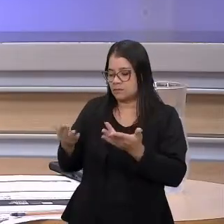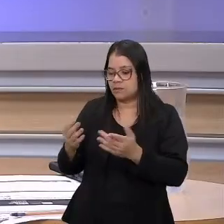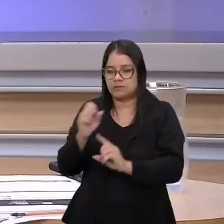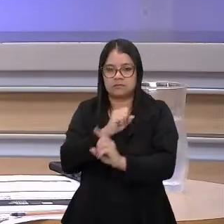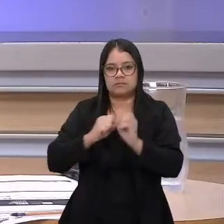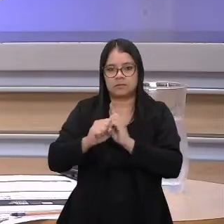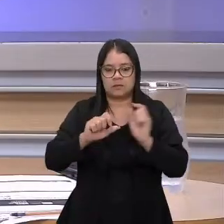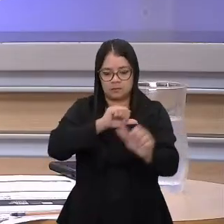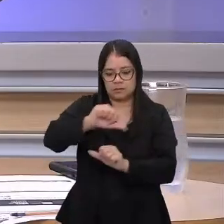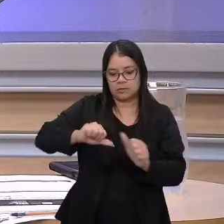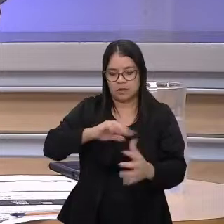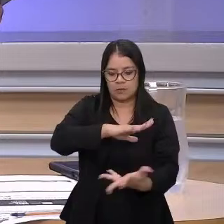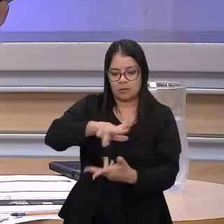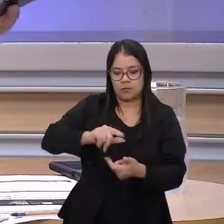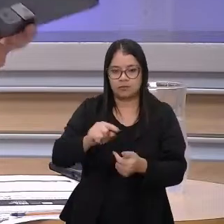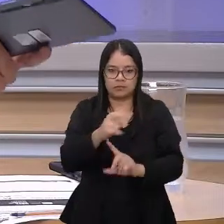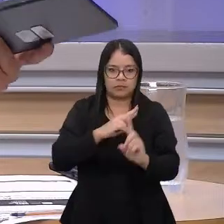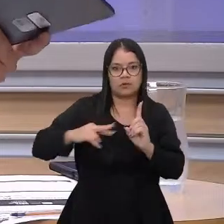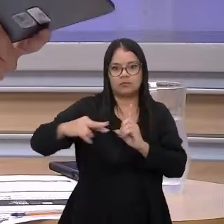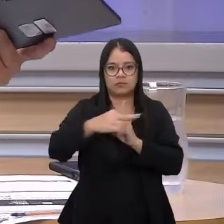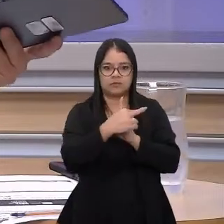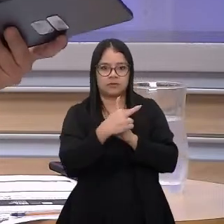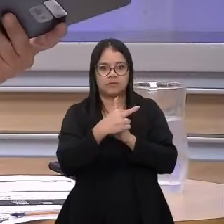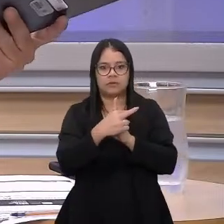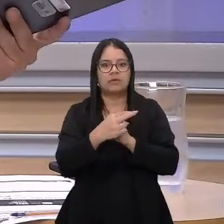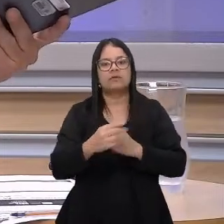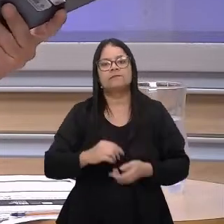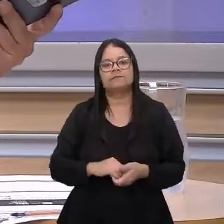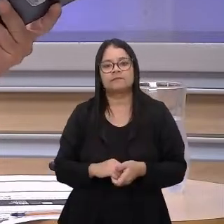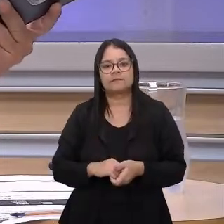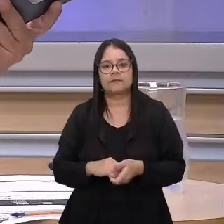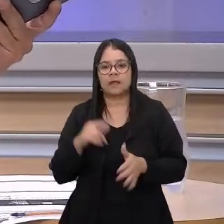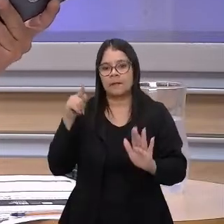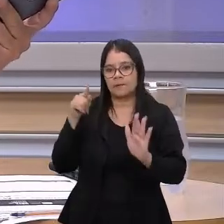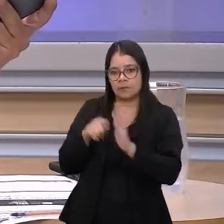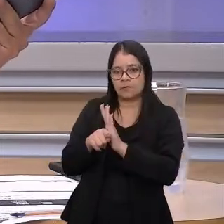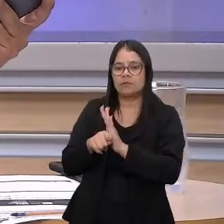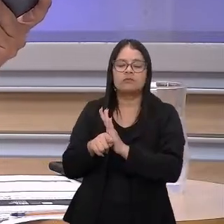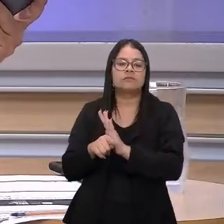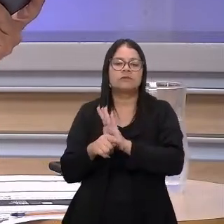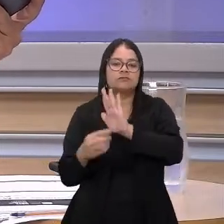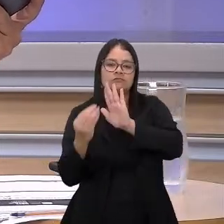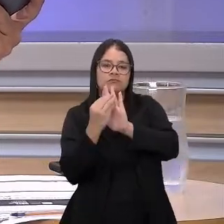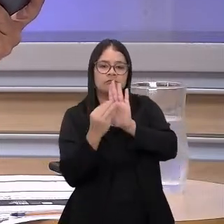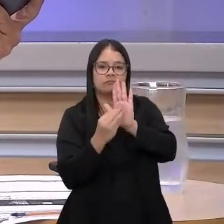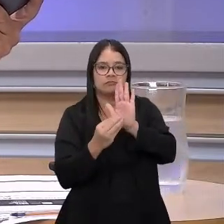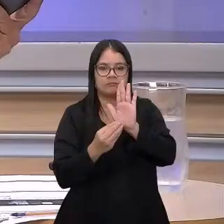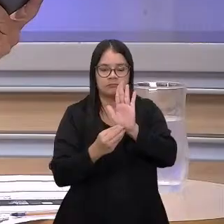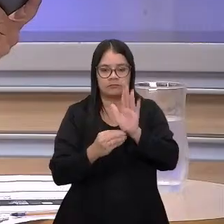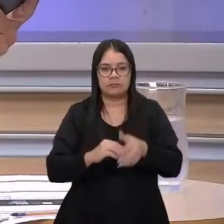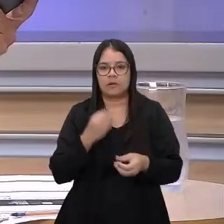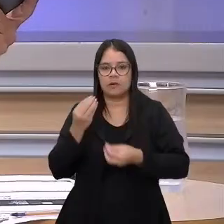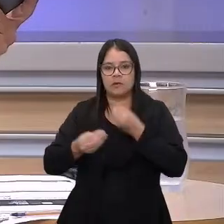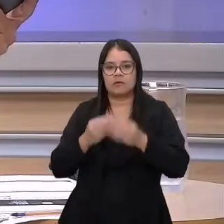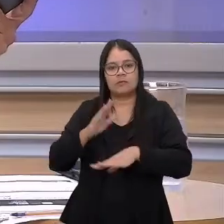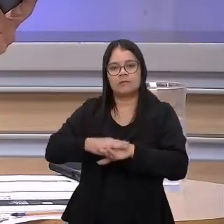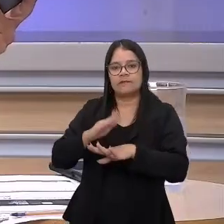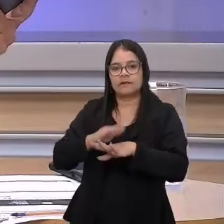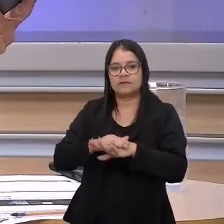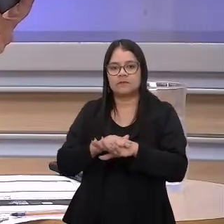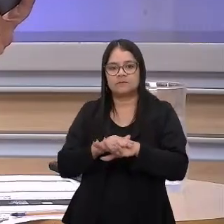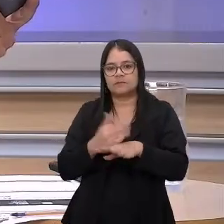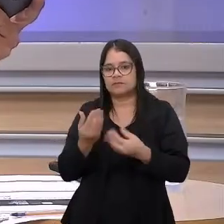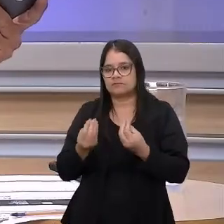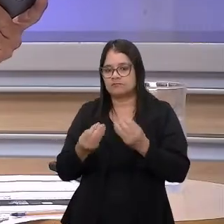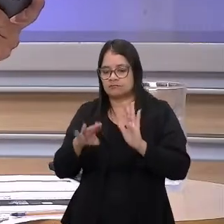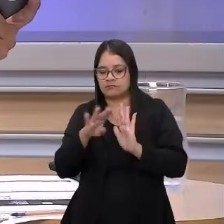transformar o mundo ao nosso redor. Então, em cima da pergunta que ela trouxe aqui, como que faz